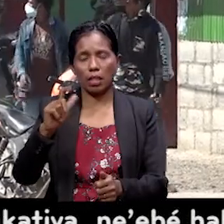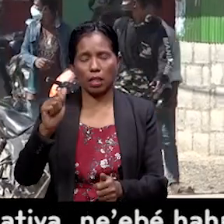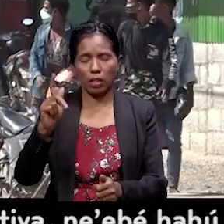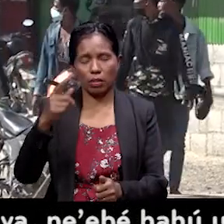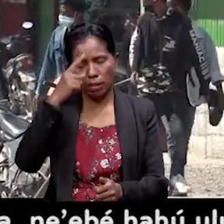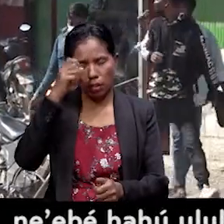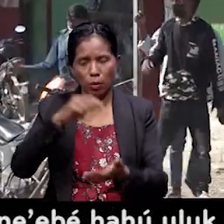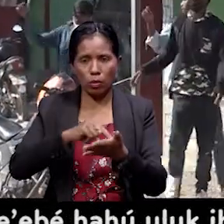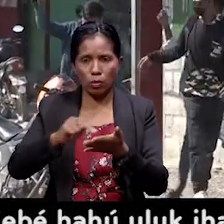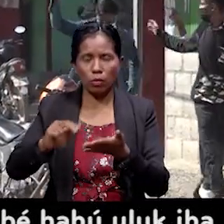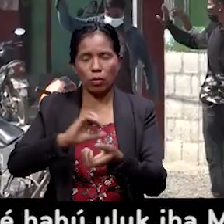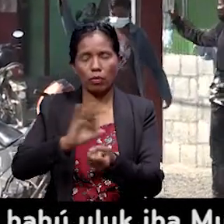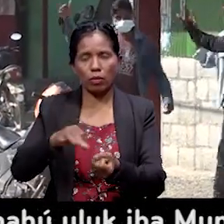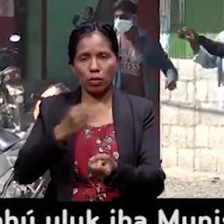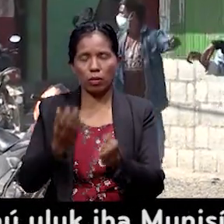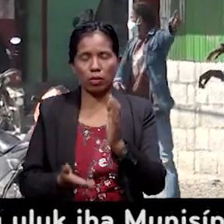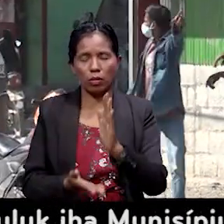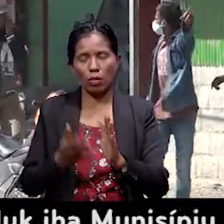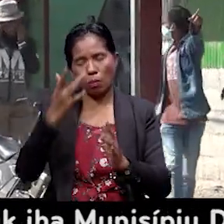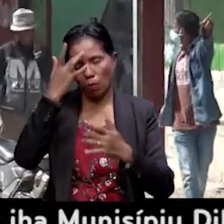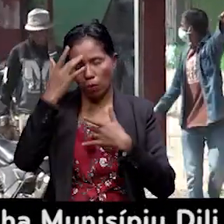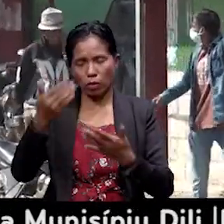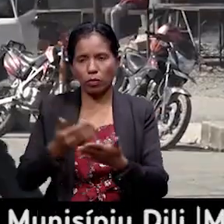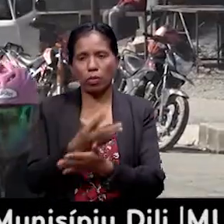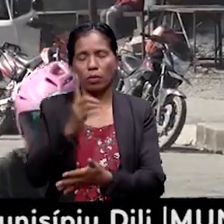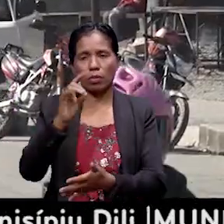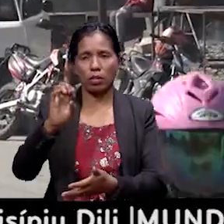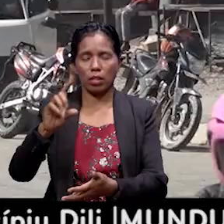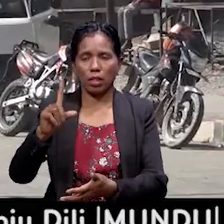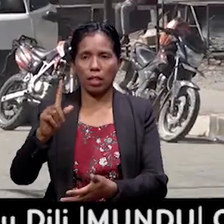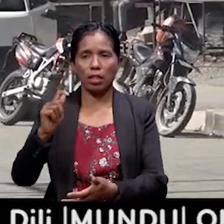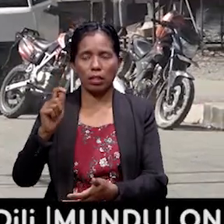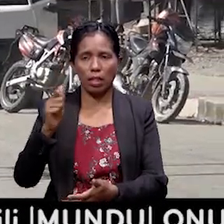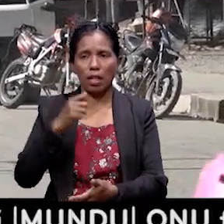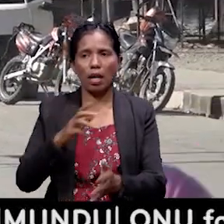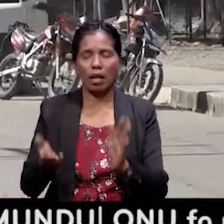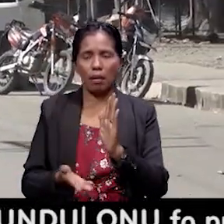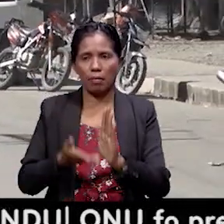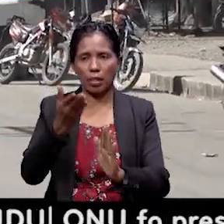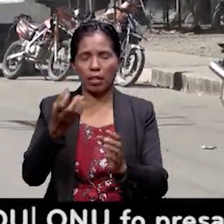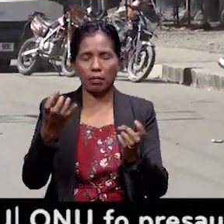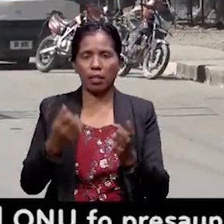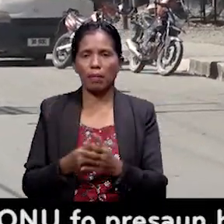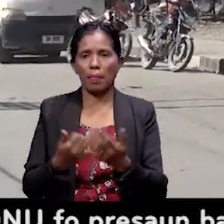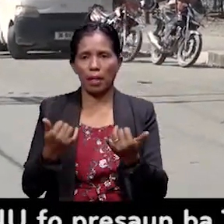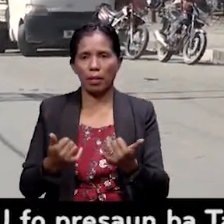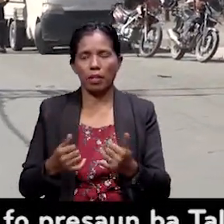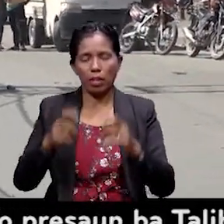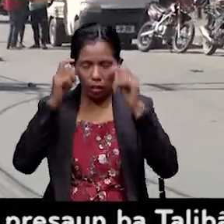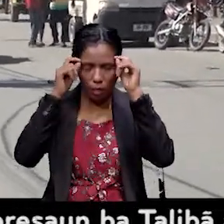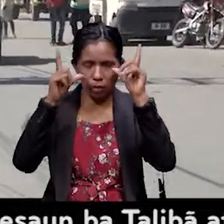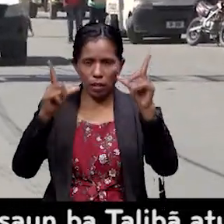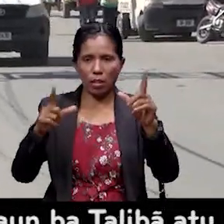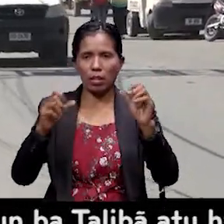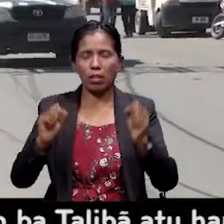de infecção COVID-19 no variante Delta aumenta. To horas ne Timor-Leste registra caso cumulativo